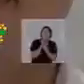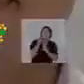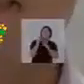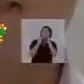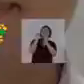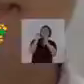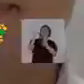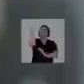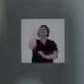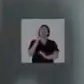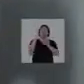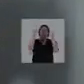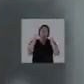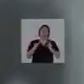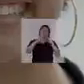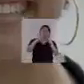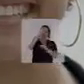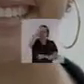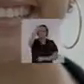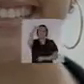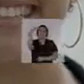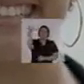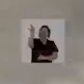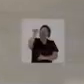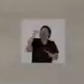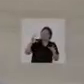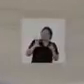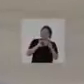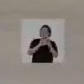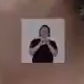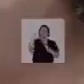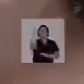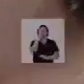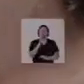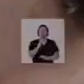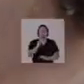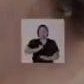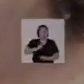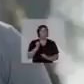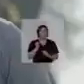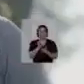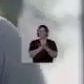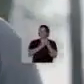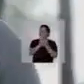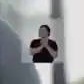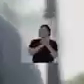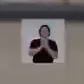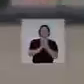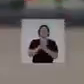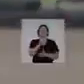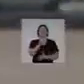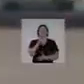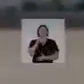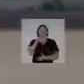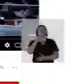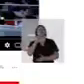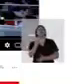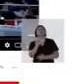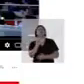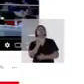brasilqueopovoquer.org.br e participe da construção de um país mais justo para todos. Vamos juntos por um Brasil sem ódio e sem